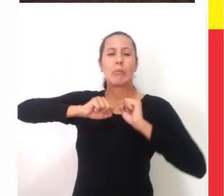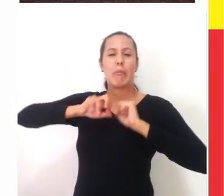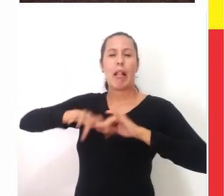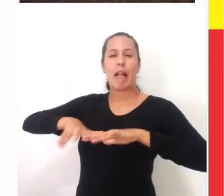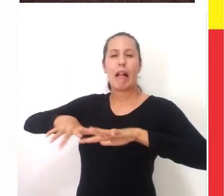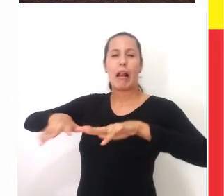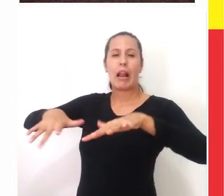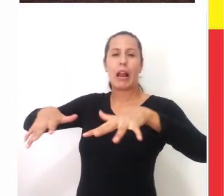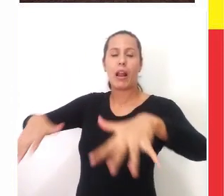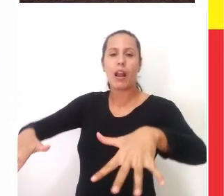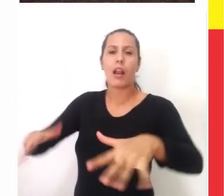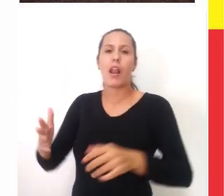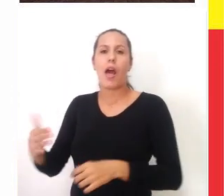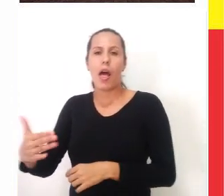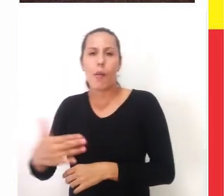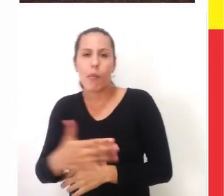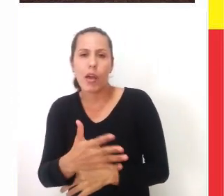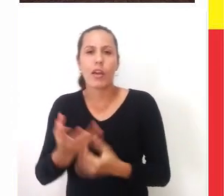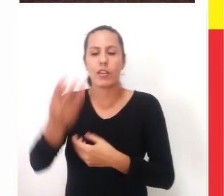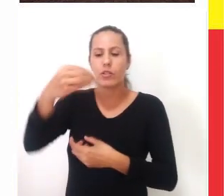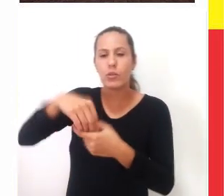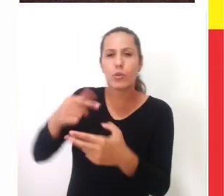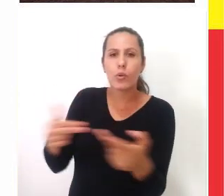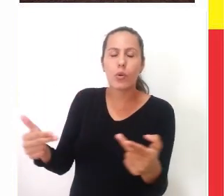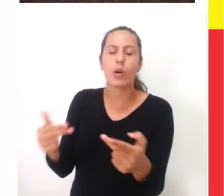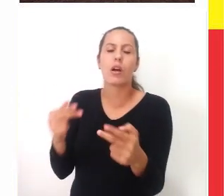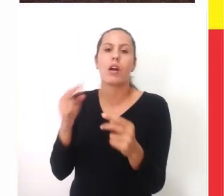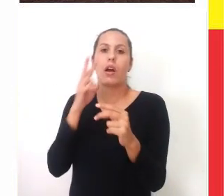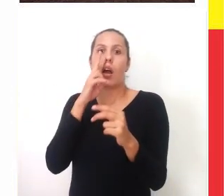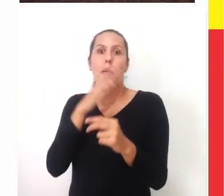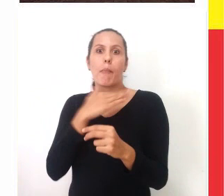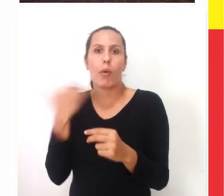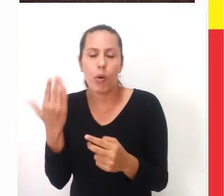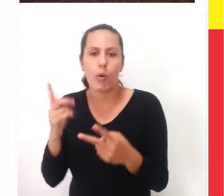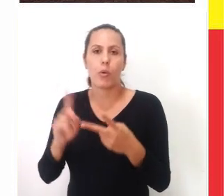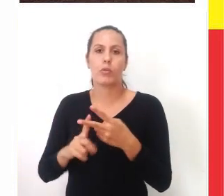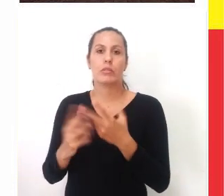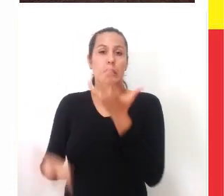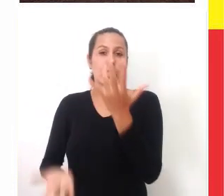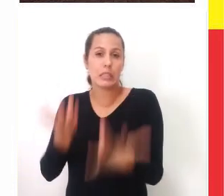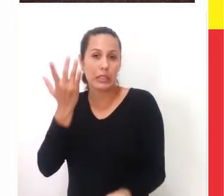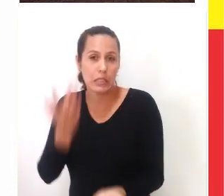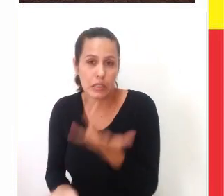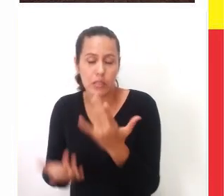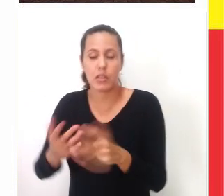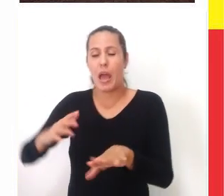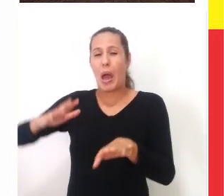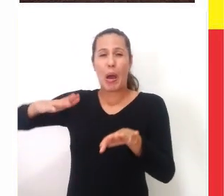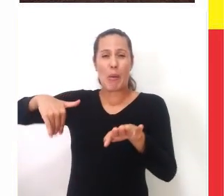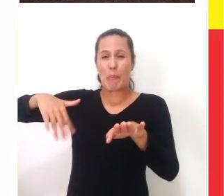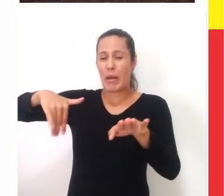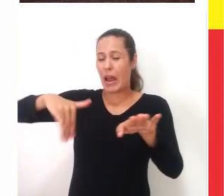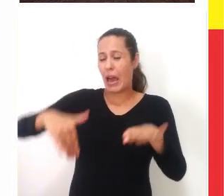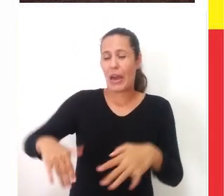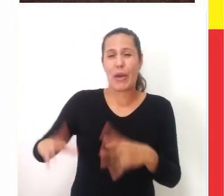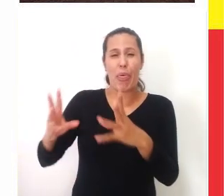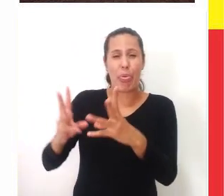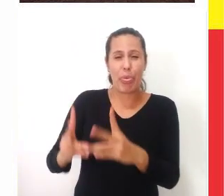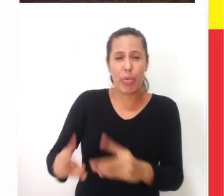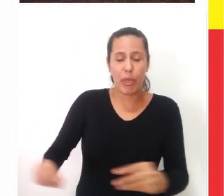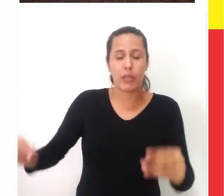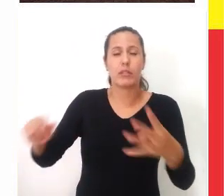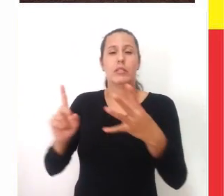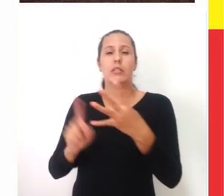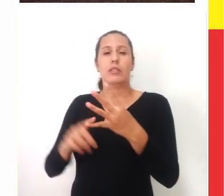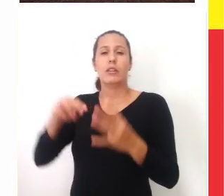de óleo, causa morte marinhas, há um risco de incêndio, destrói